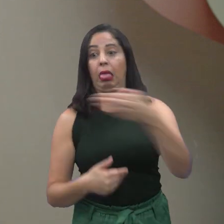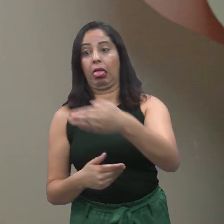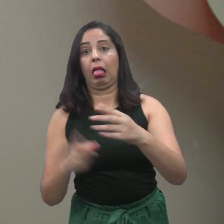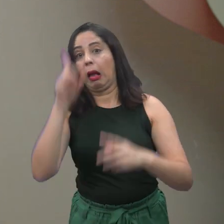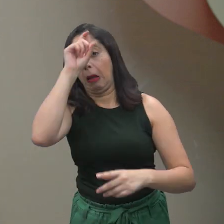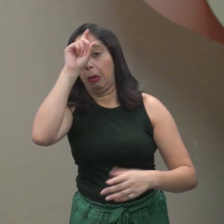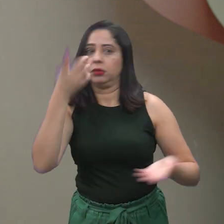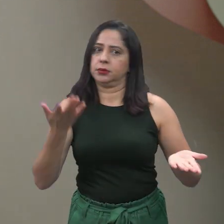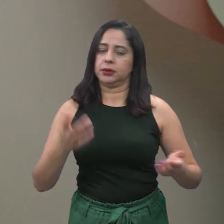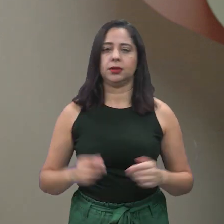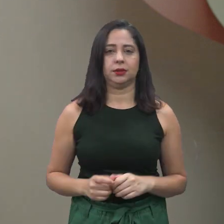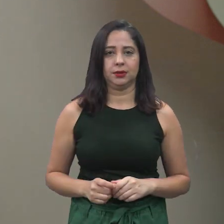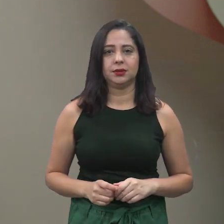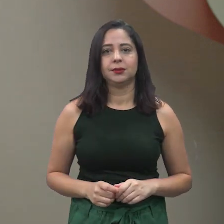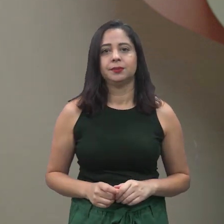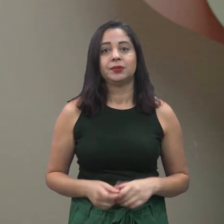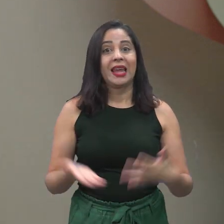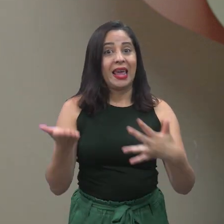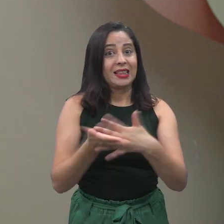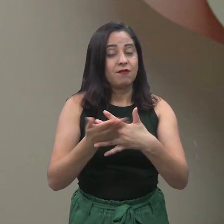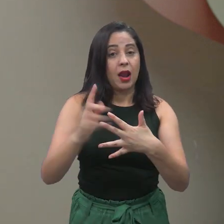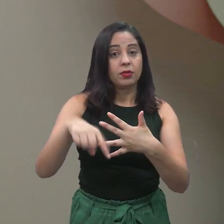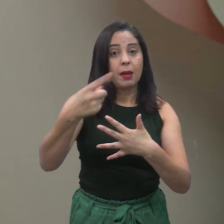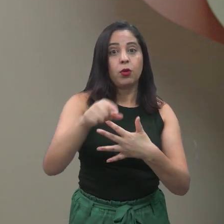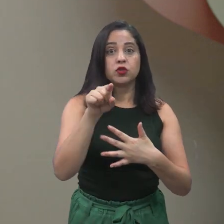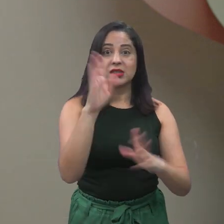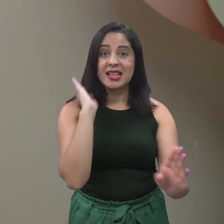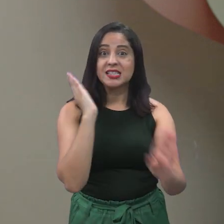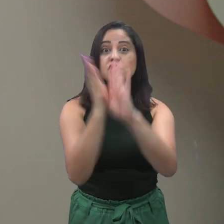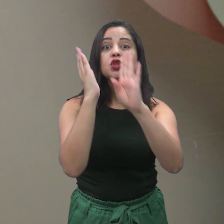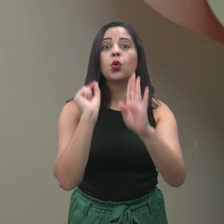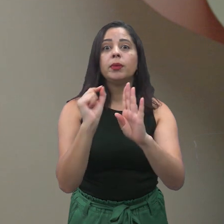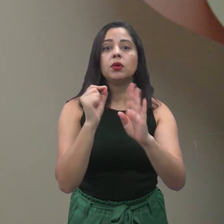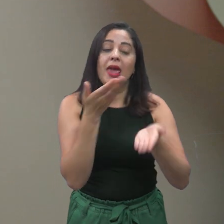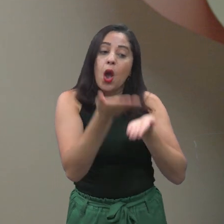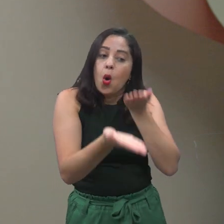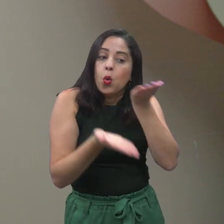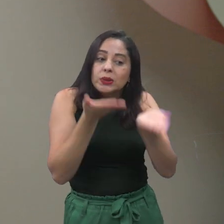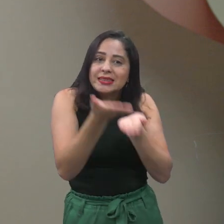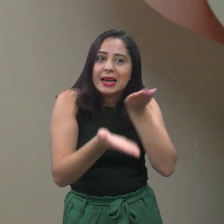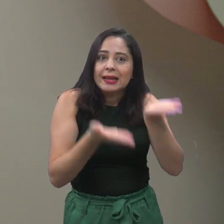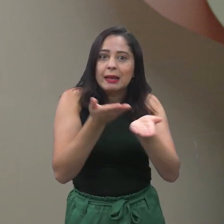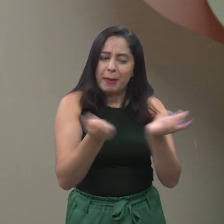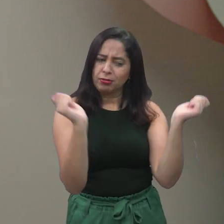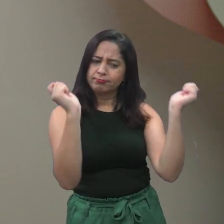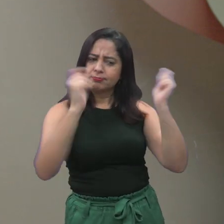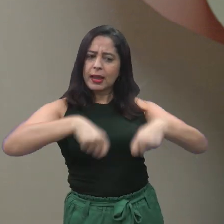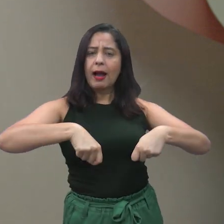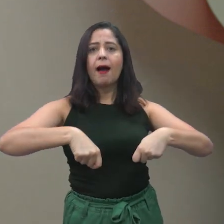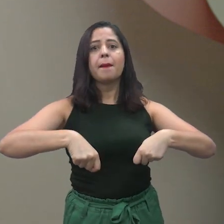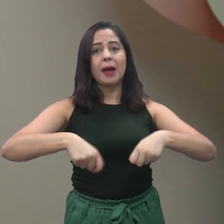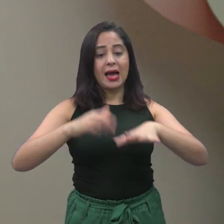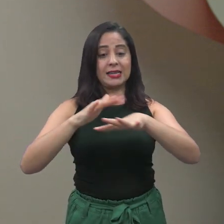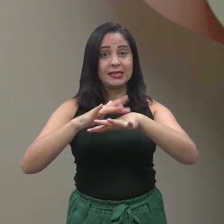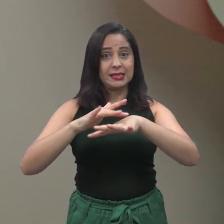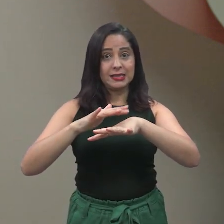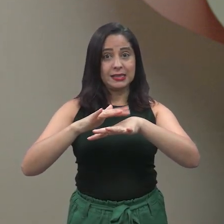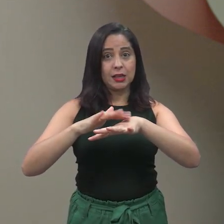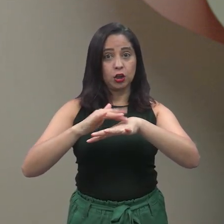atrás do tratamento. Vamos lá. Na volta do intervalo, você vai descobrir quais são os tratamentos mais eficazes para